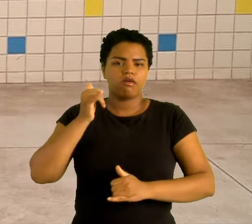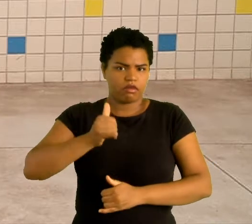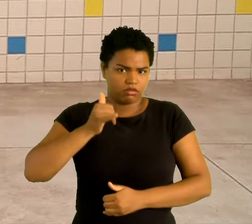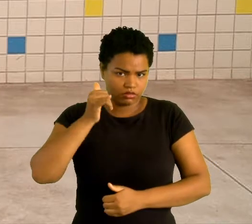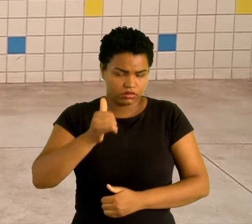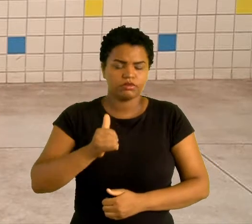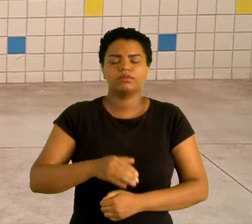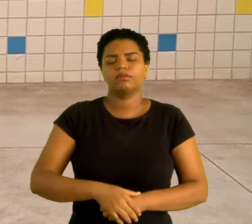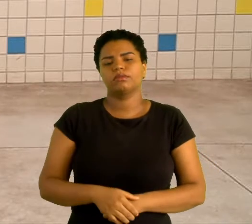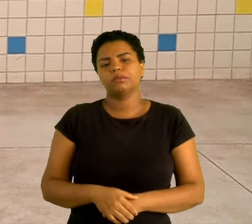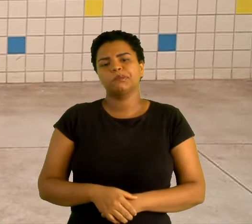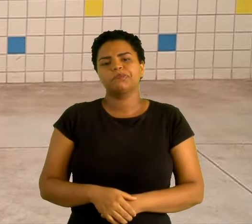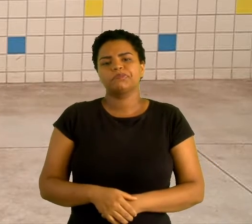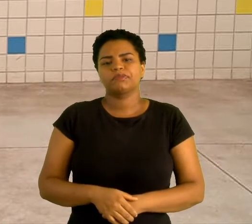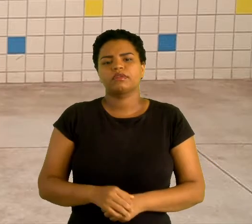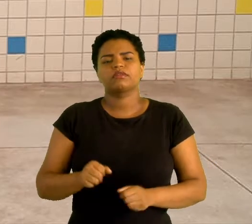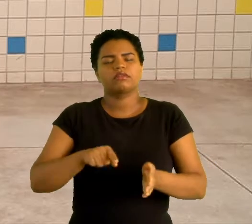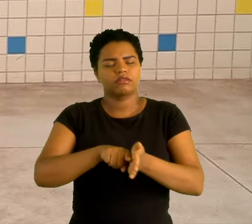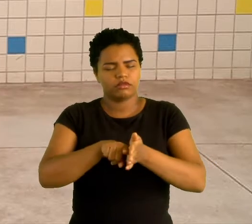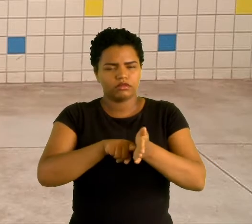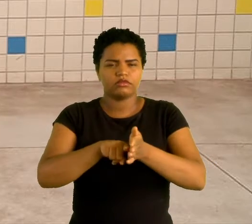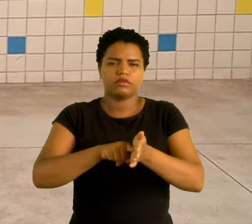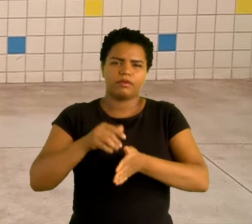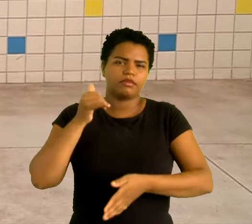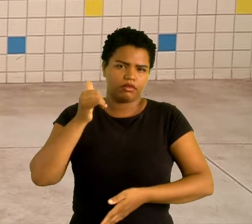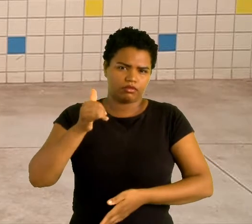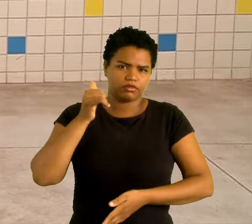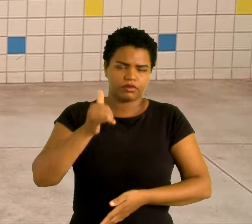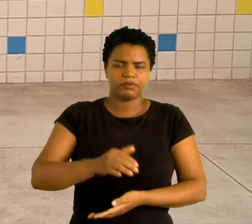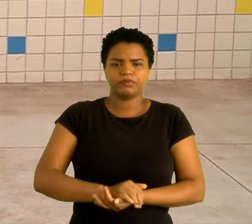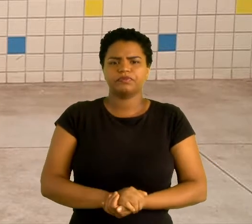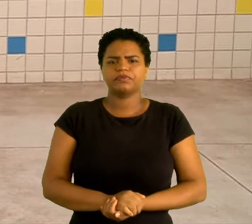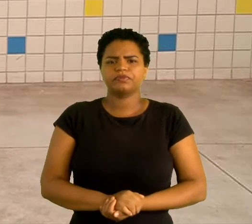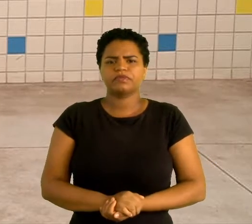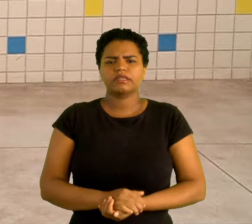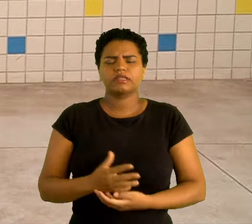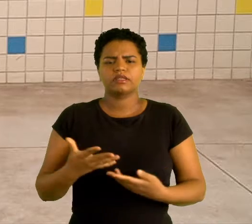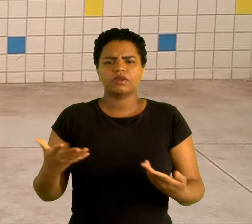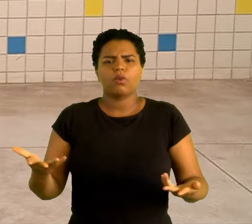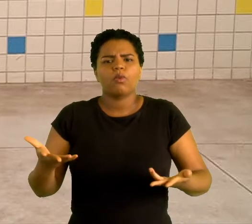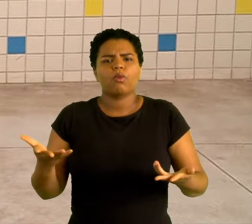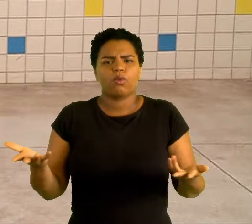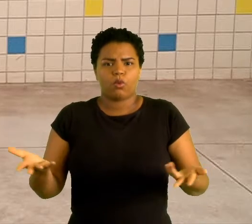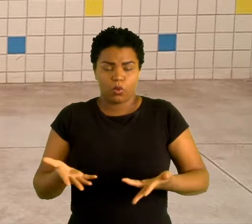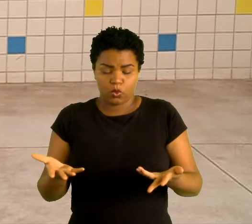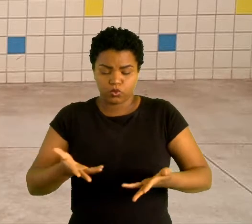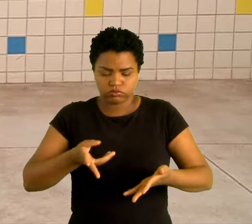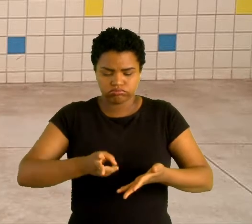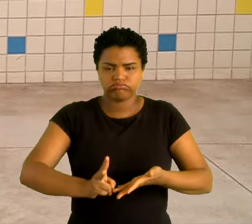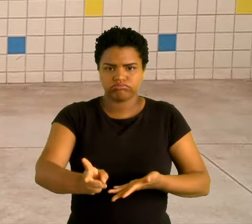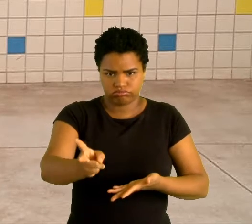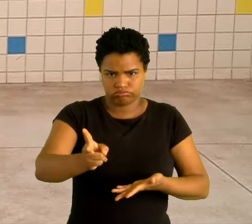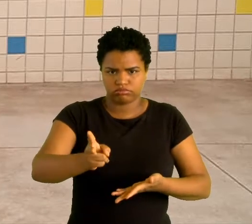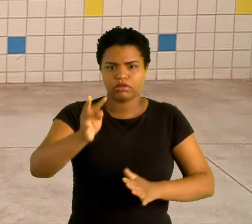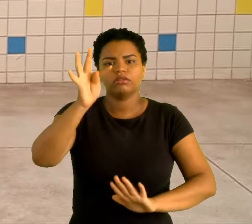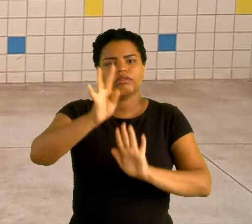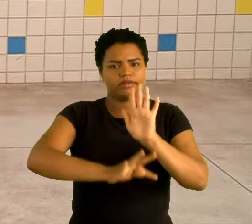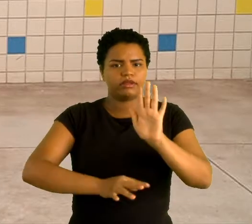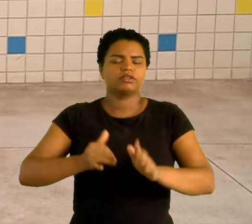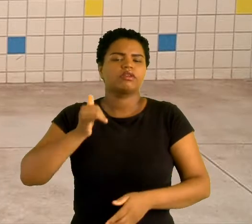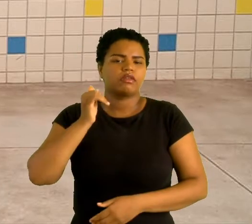também analisamos essa narração, certo? Hoje, nós vamos dar continuidade com o texto